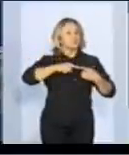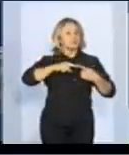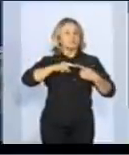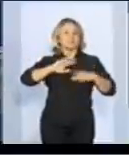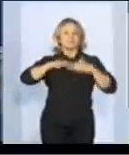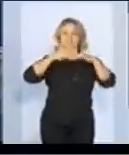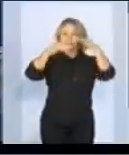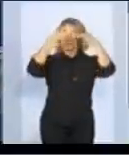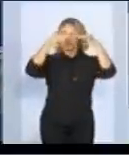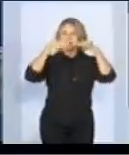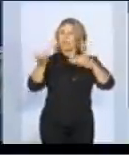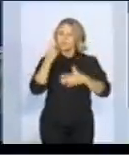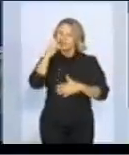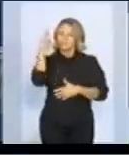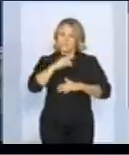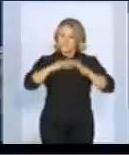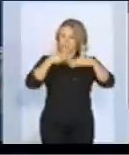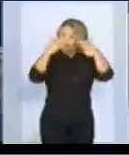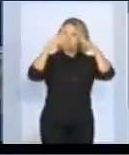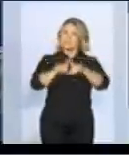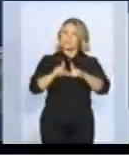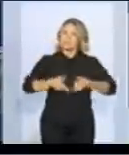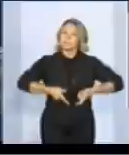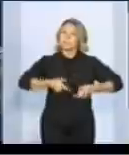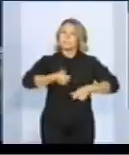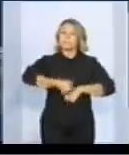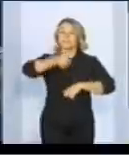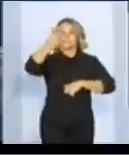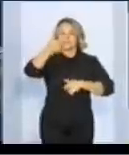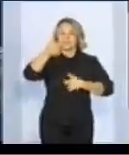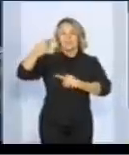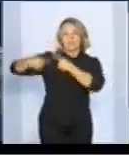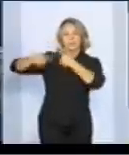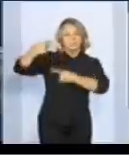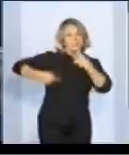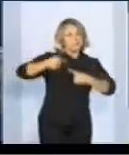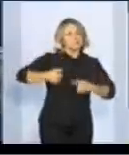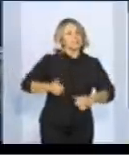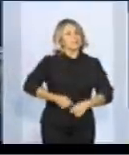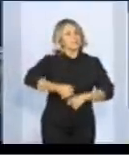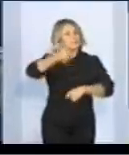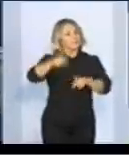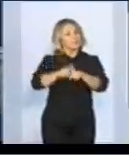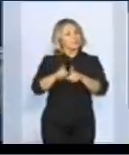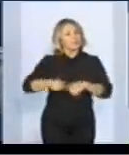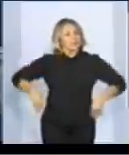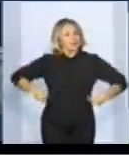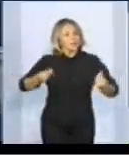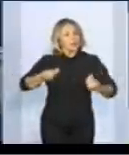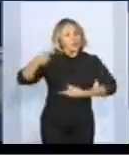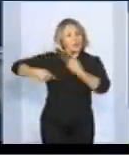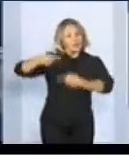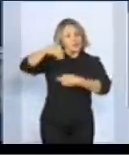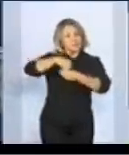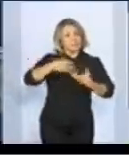ver desenvolvido, aumentar a competitividade e aumentar a concorrência no mercado. E eu me pergunto,